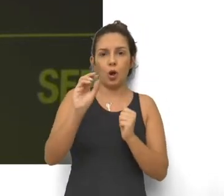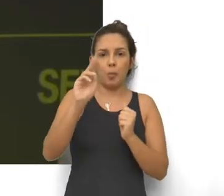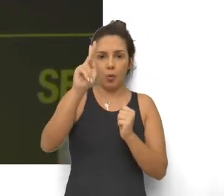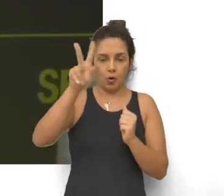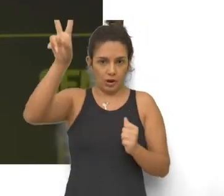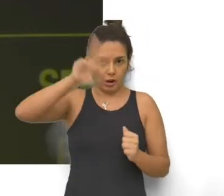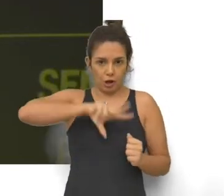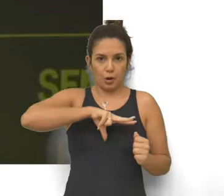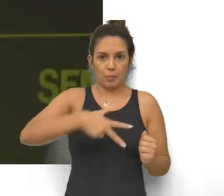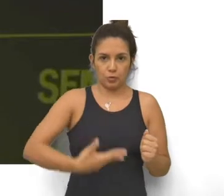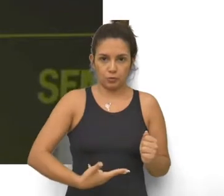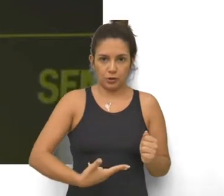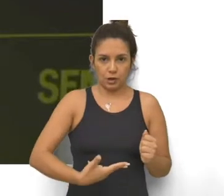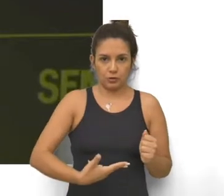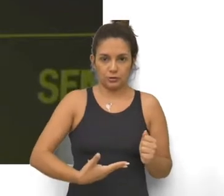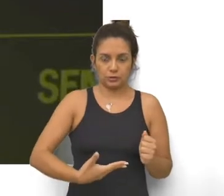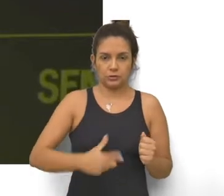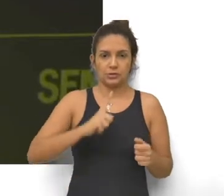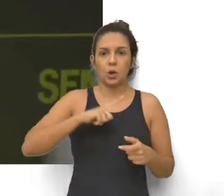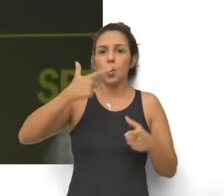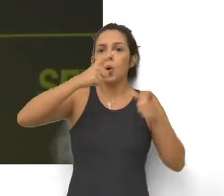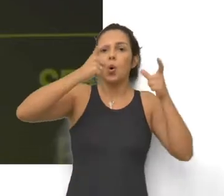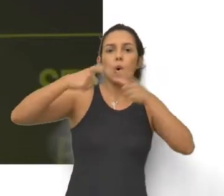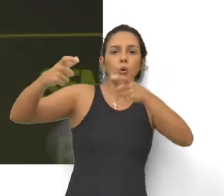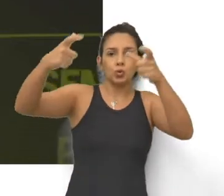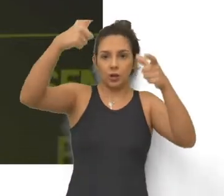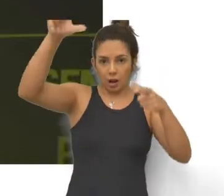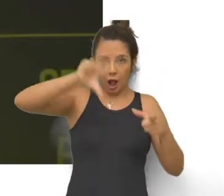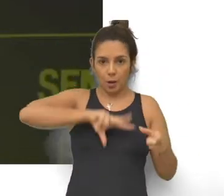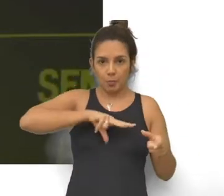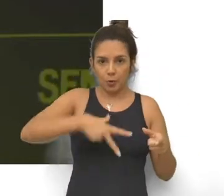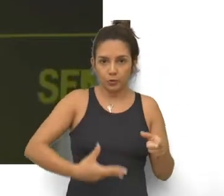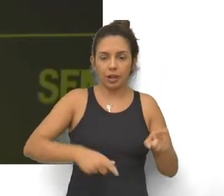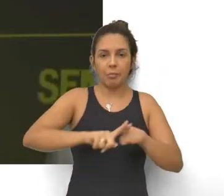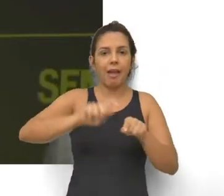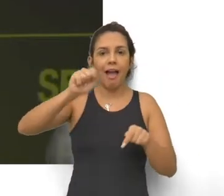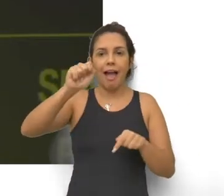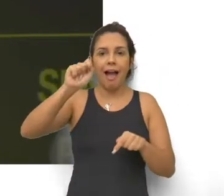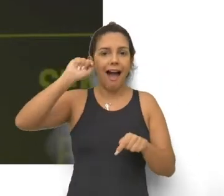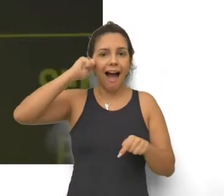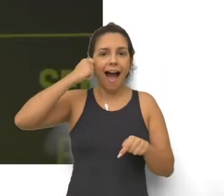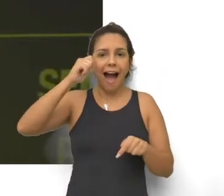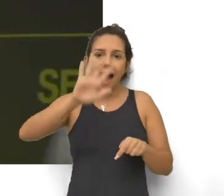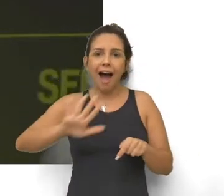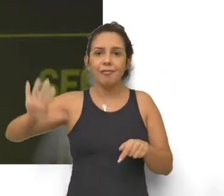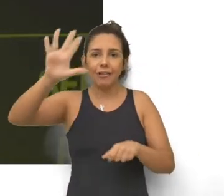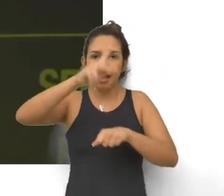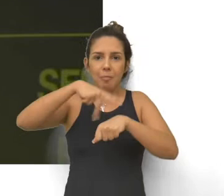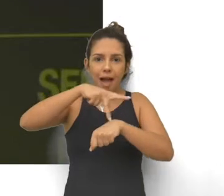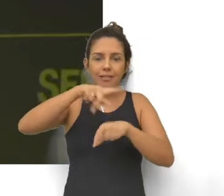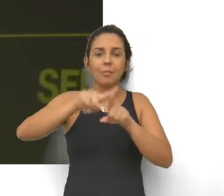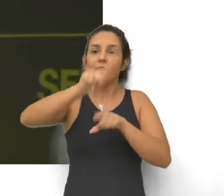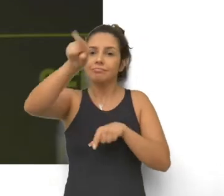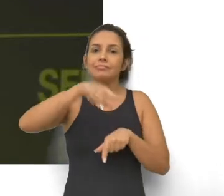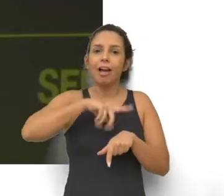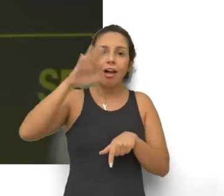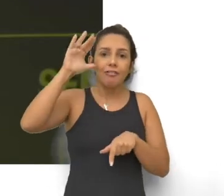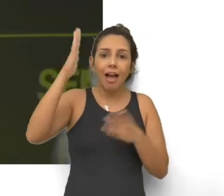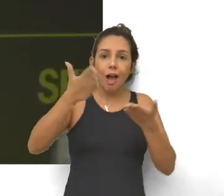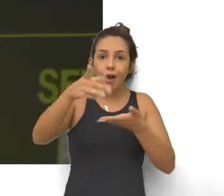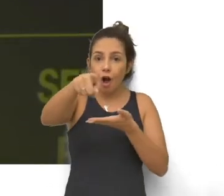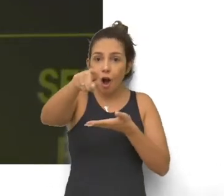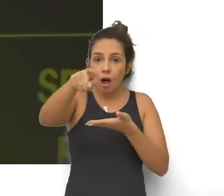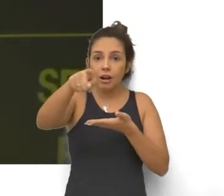Portugal. Vários lugares de Portugal e África estão assistindo neste momento o Sempre um Papo,